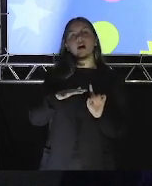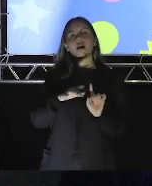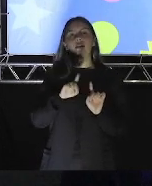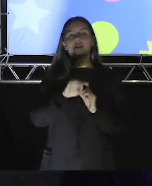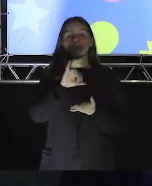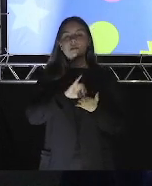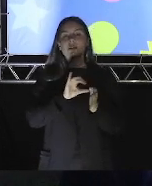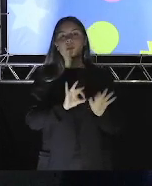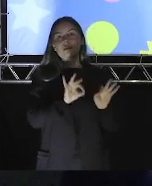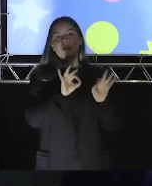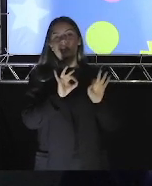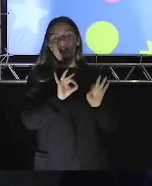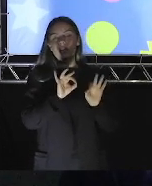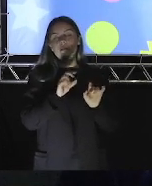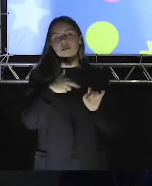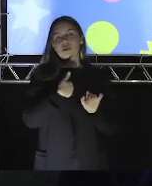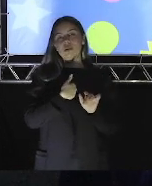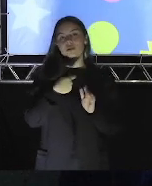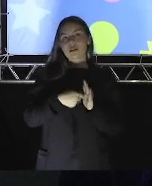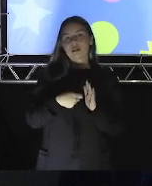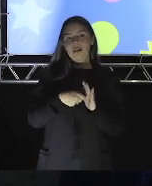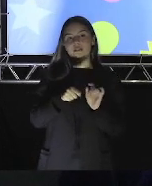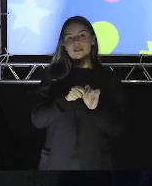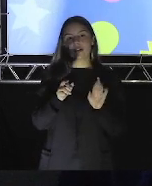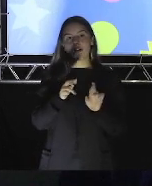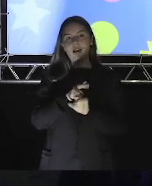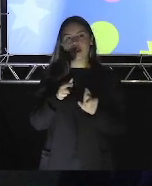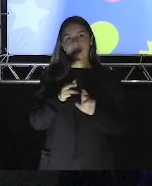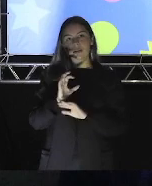de excelência, para a gente tentar fazer essa correlação.